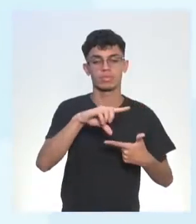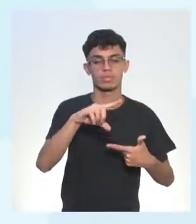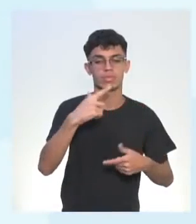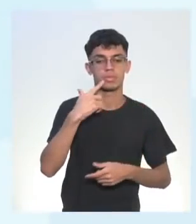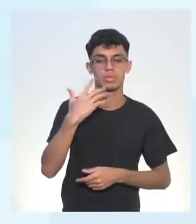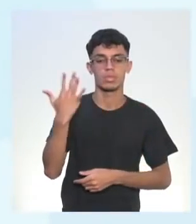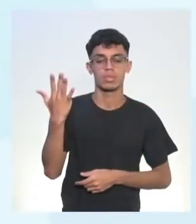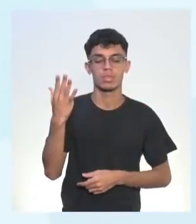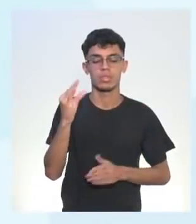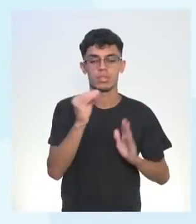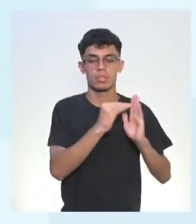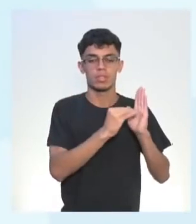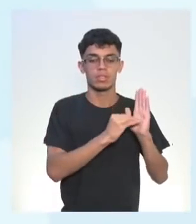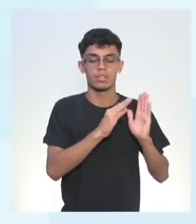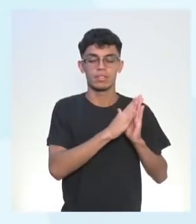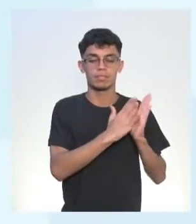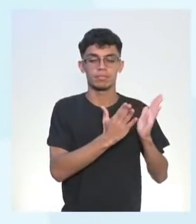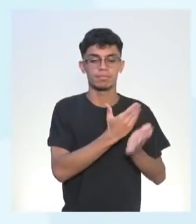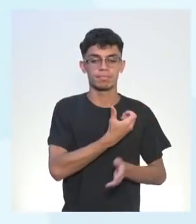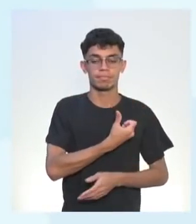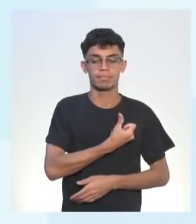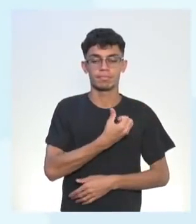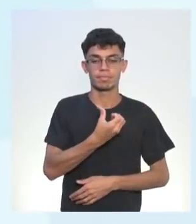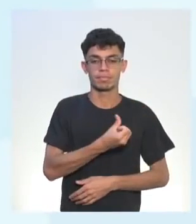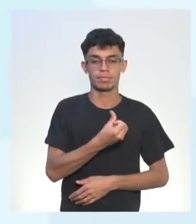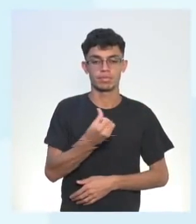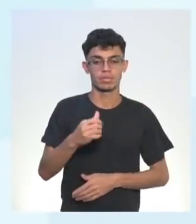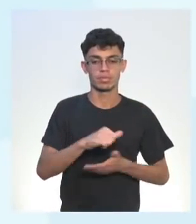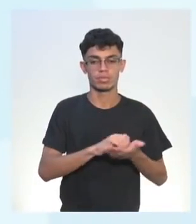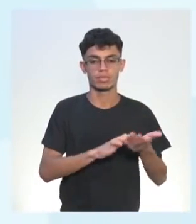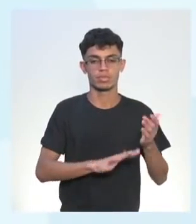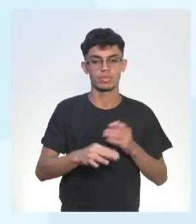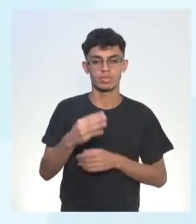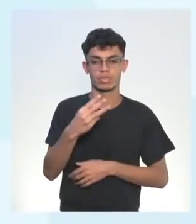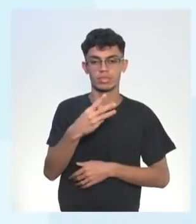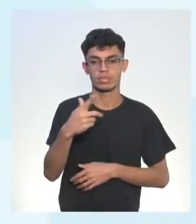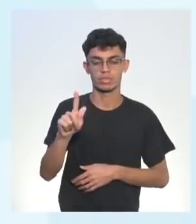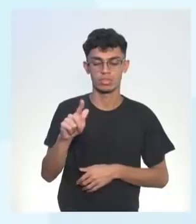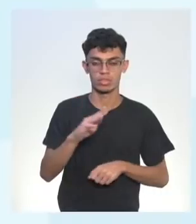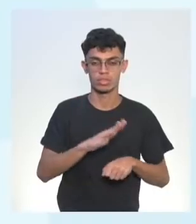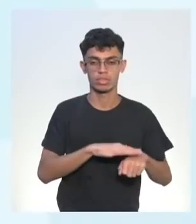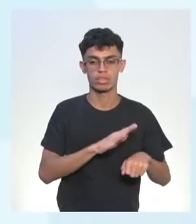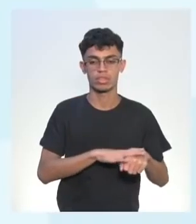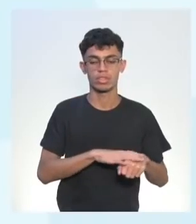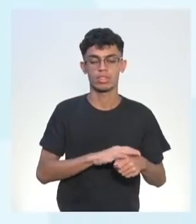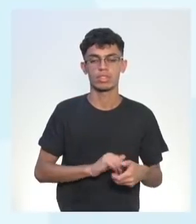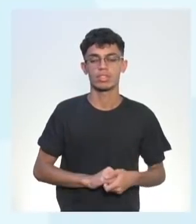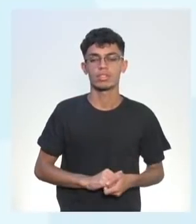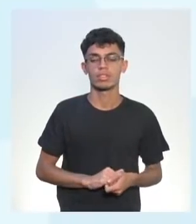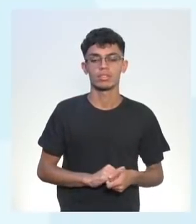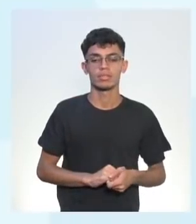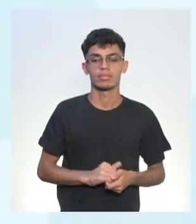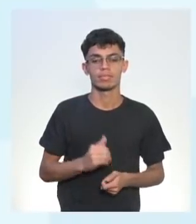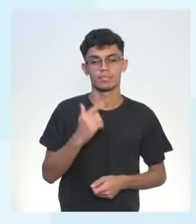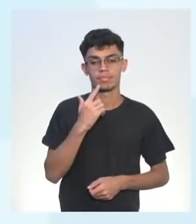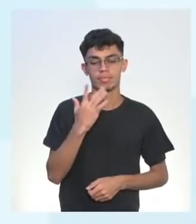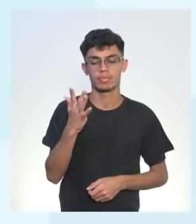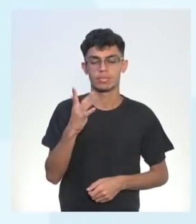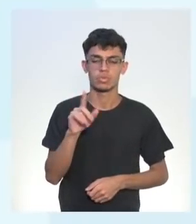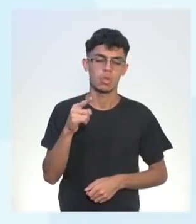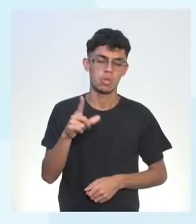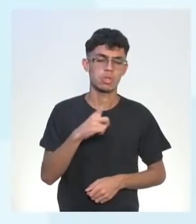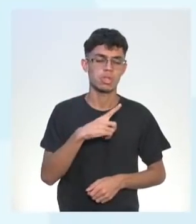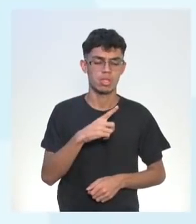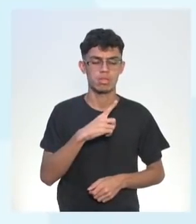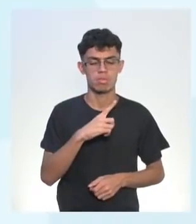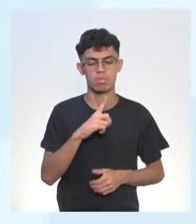tá? Coloquei assim, tá lá na página 66, o exercício 3G que a gente vai fazer. E, como esse, tem vários outros. Nós vamos